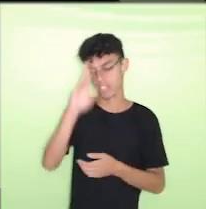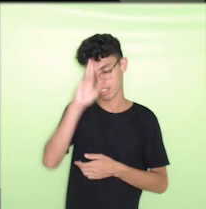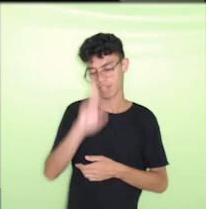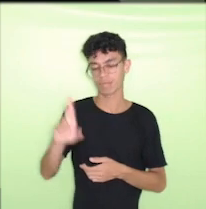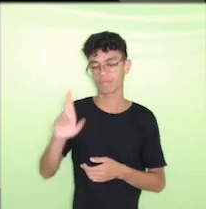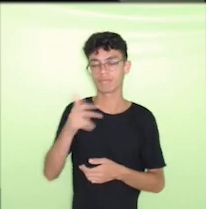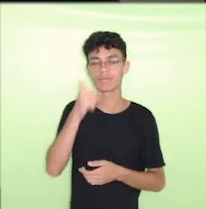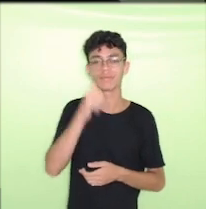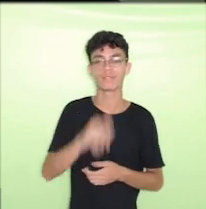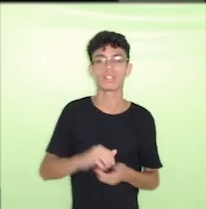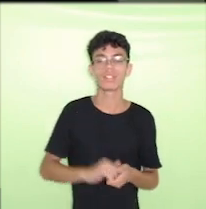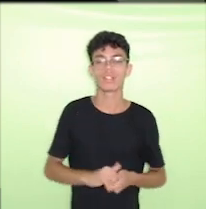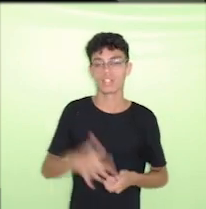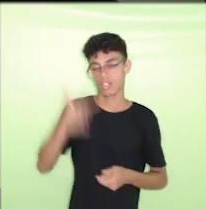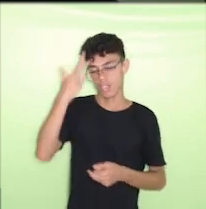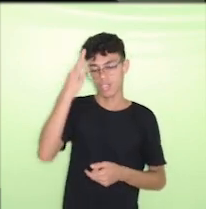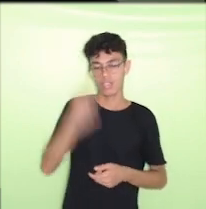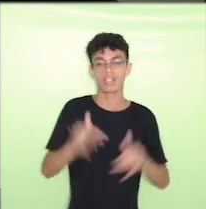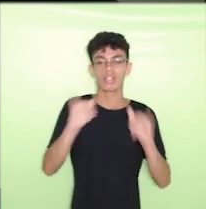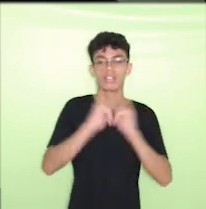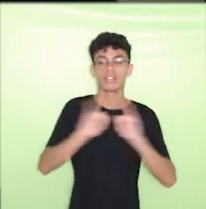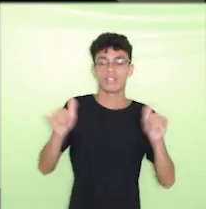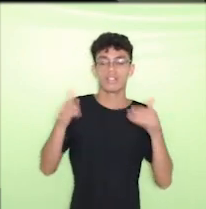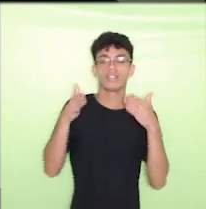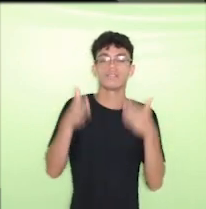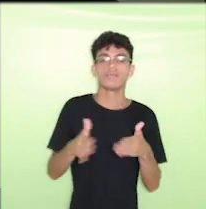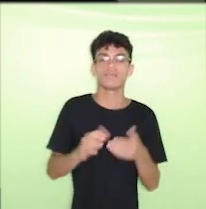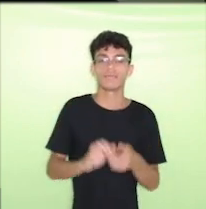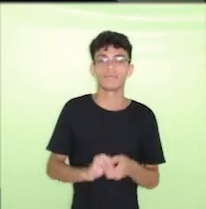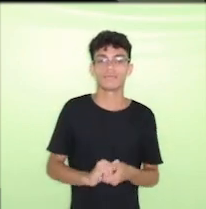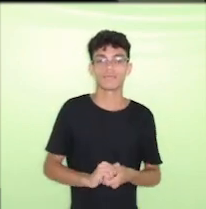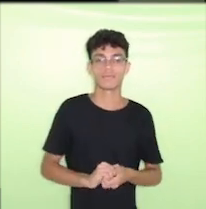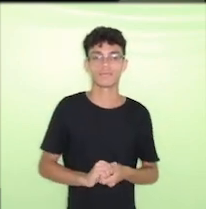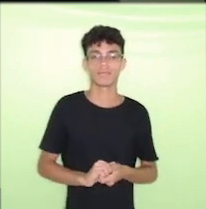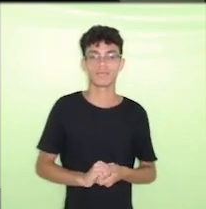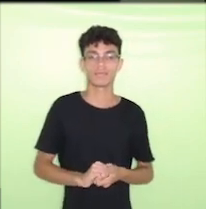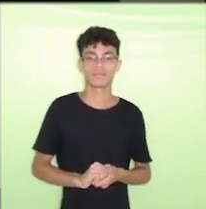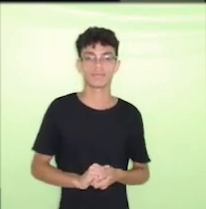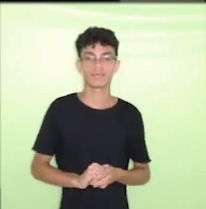senhoras. Poderá entender o que eu vou lhe dizer agora?